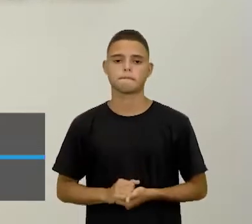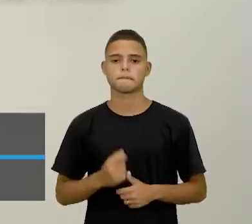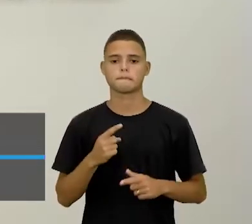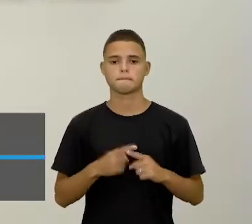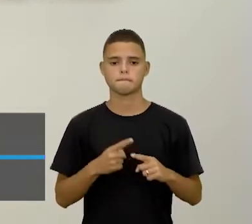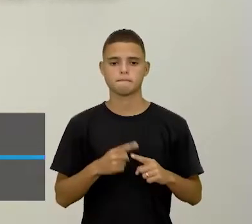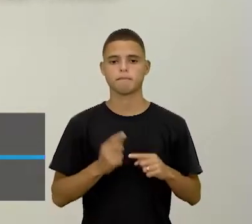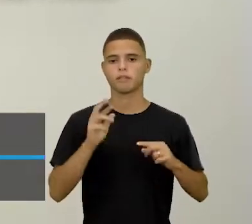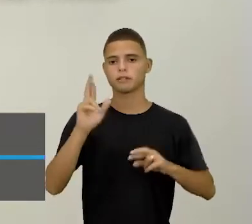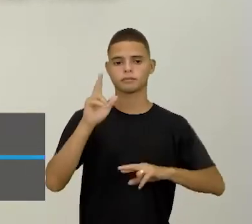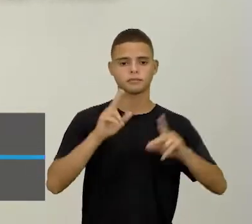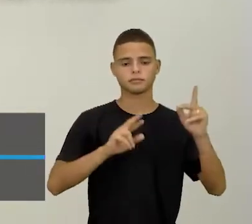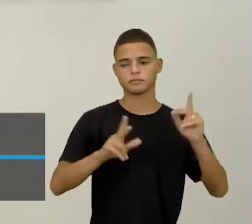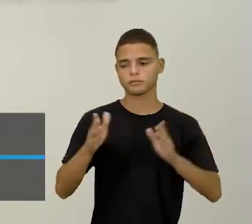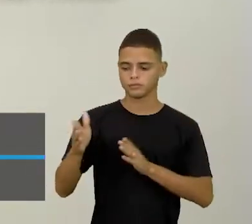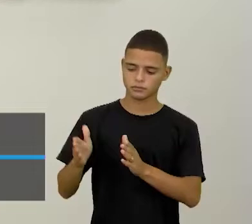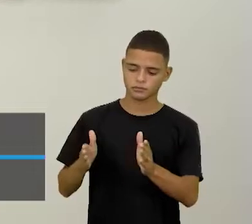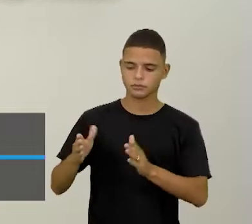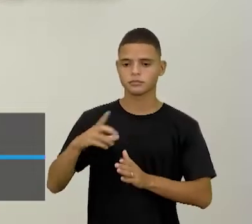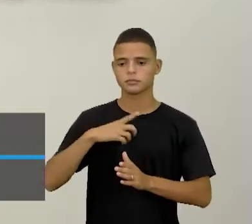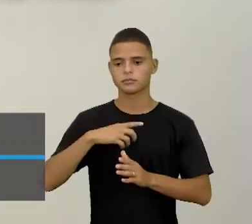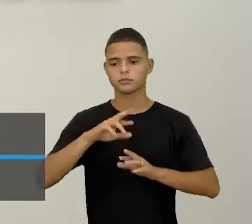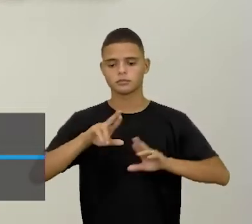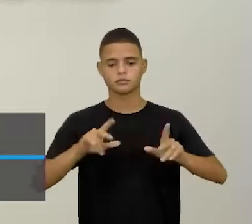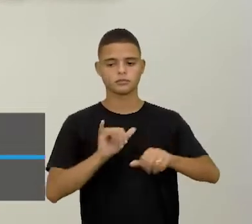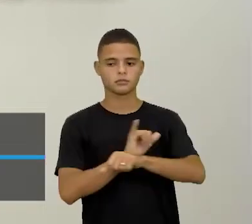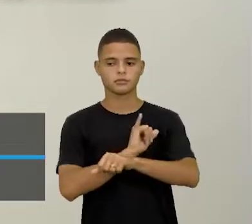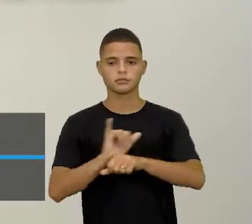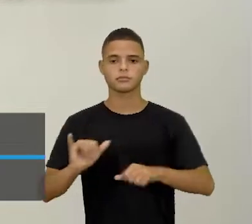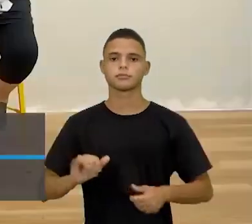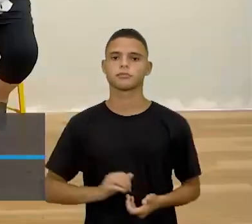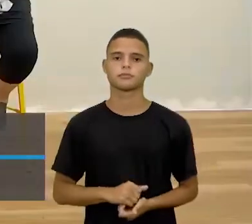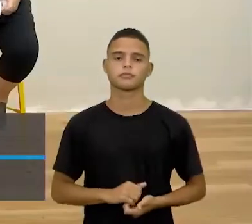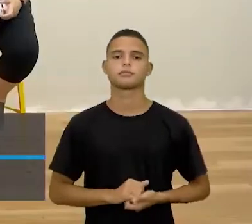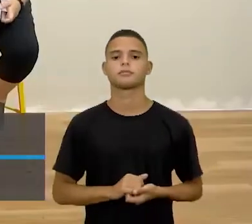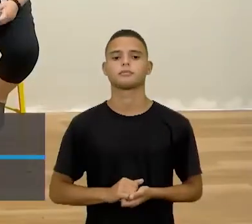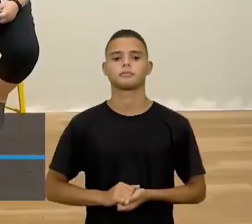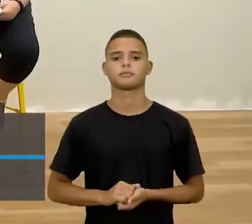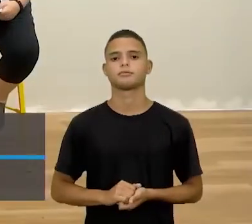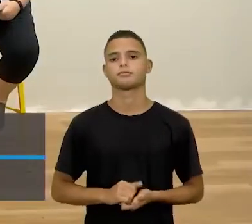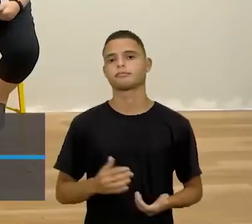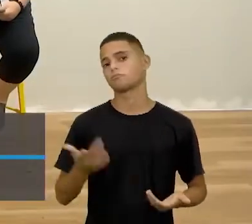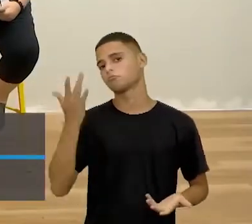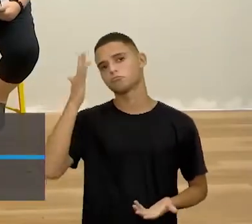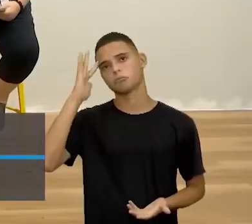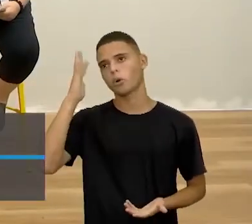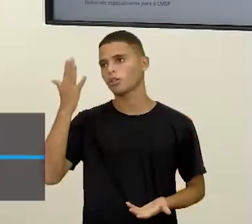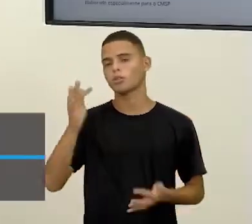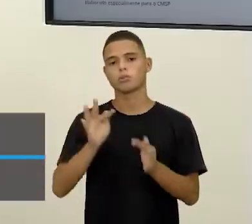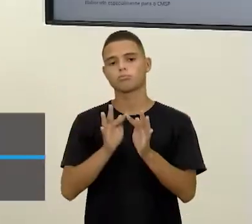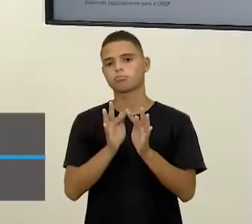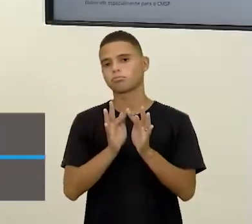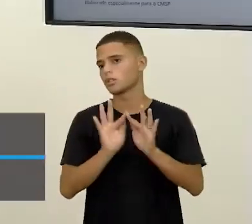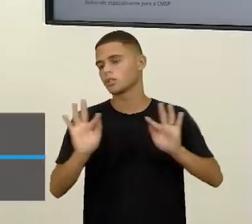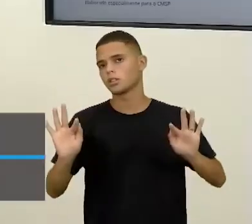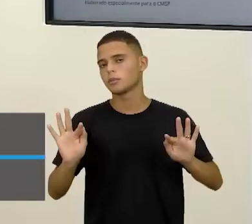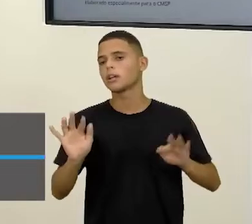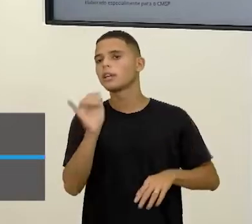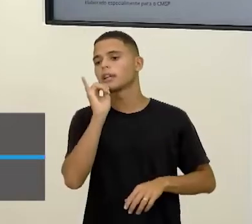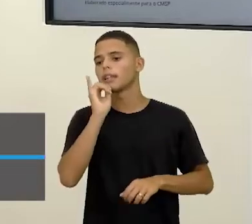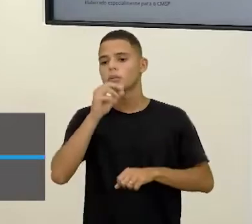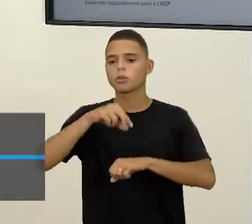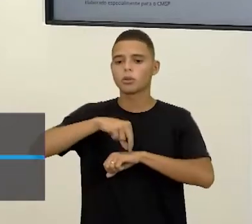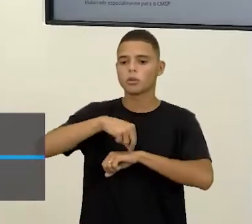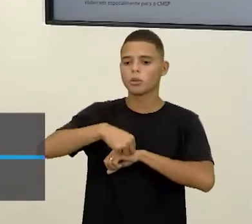quê? As diferentes épocas têm diferentes instrumentos, né? Então. Eu acho que o mais simples é a gente pensar até no próprio átomo, né? Que a